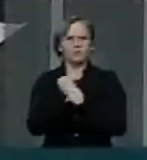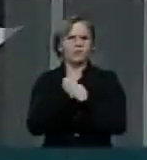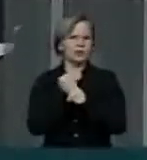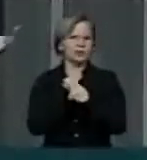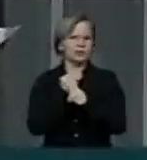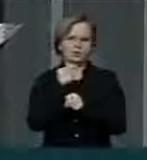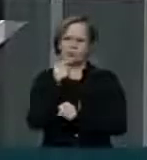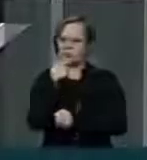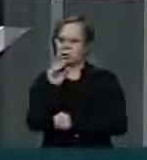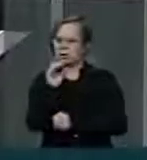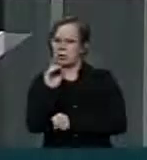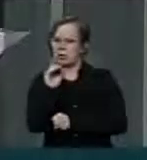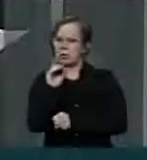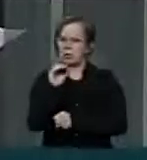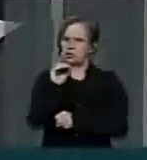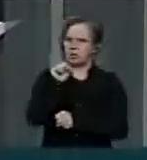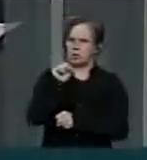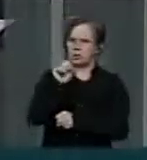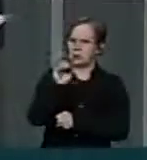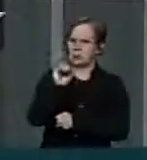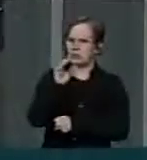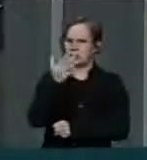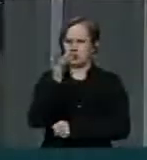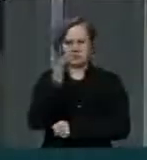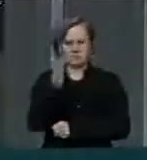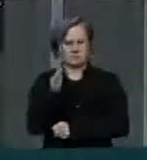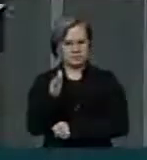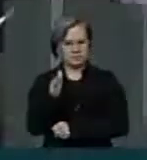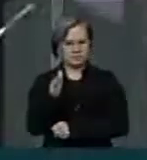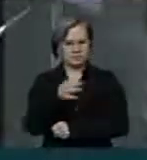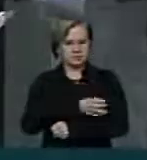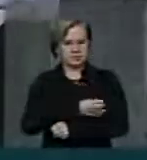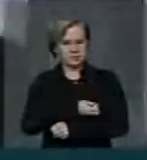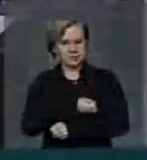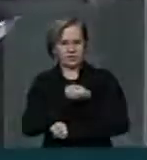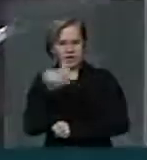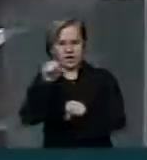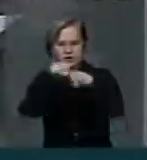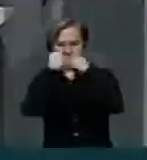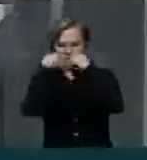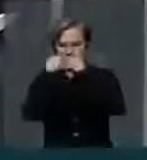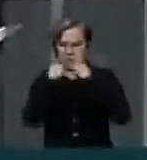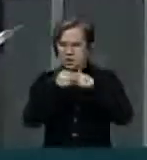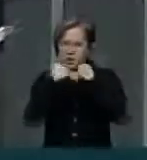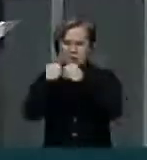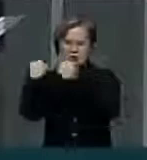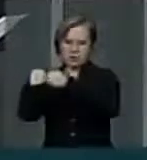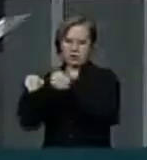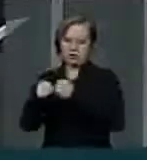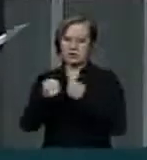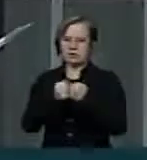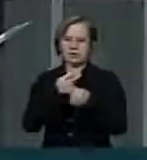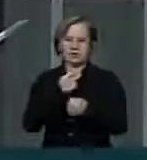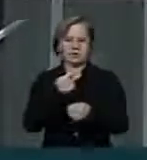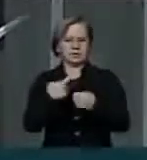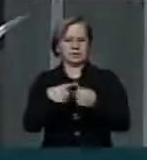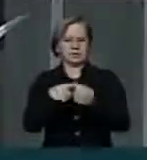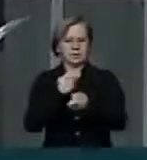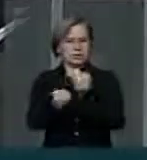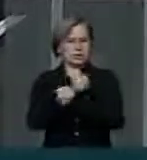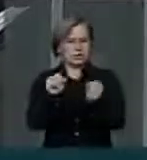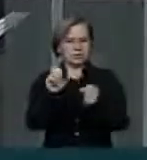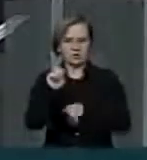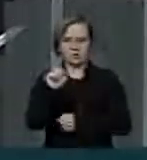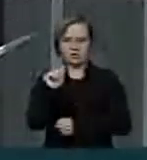anos 70 e início dos anos 80, com uma série de quebra-quebra. Salvador, não é, deputado